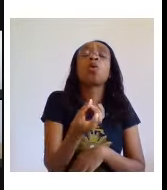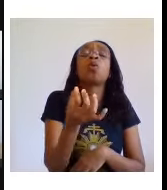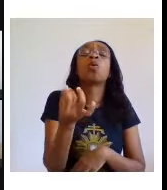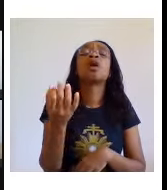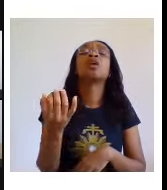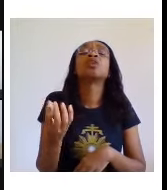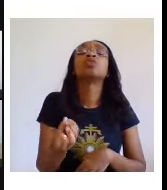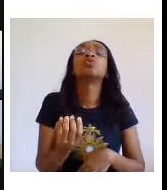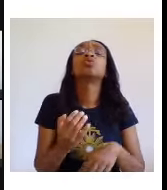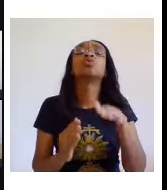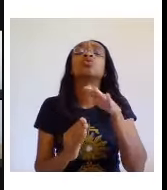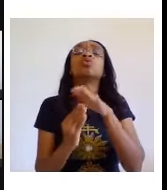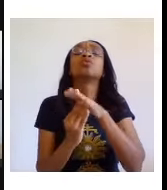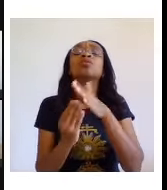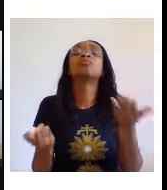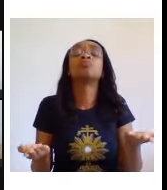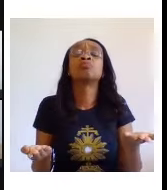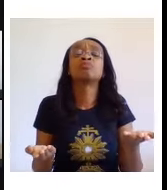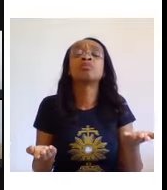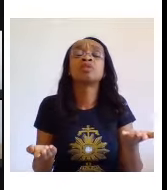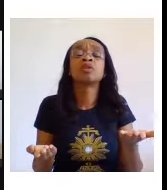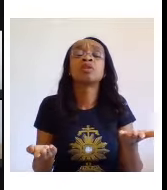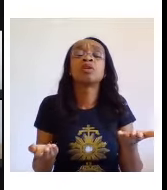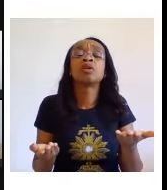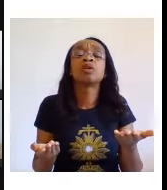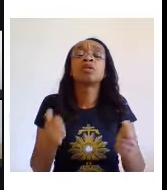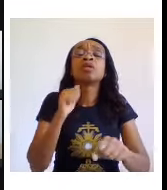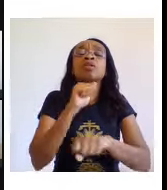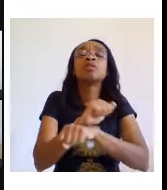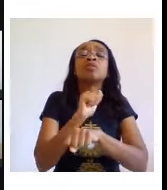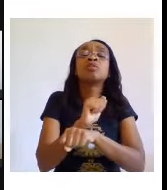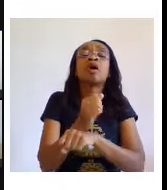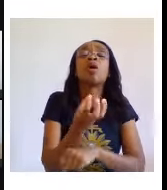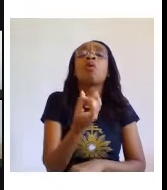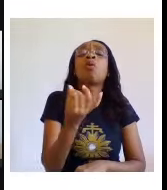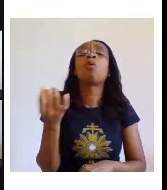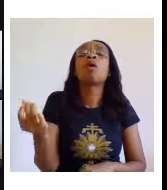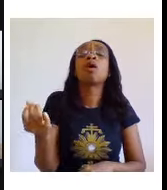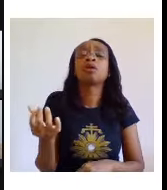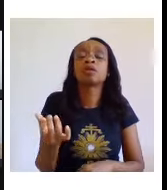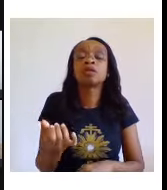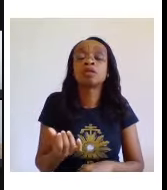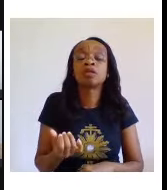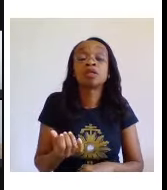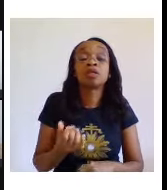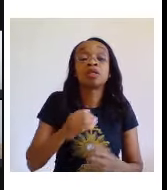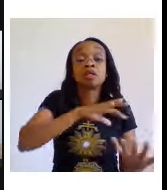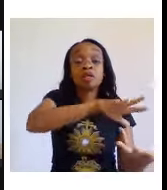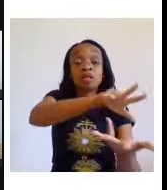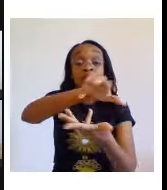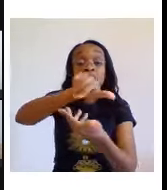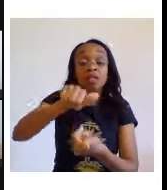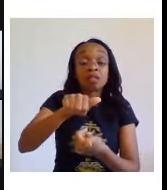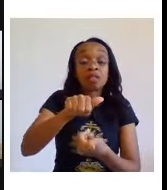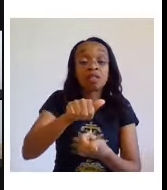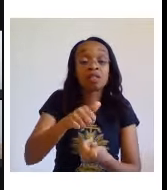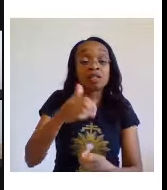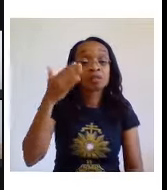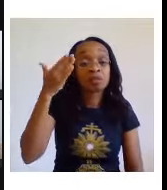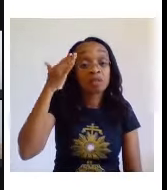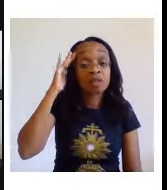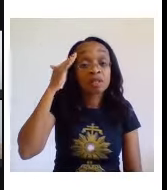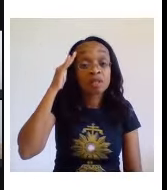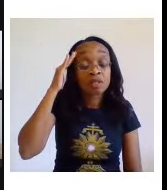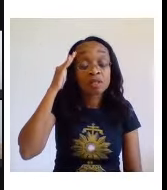jogar água depois de seca? Quanto tempo o homem demora para entender que o planeta Terra não tem tanto tempo para